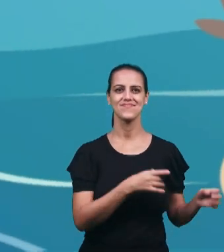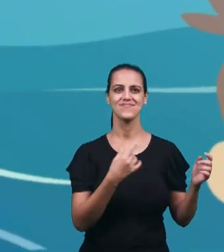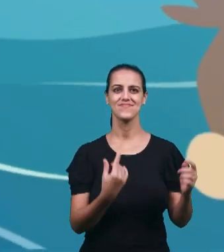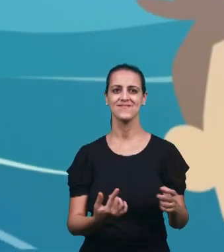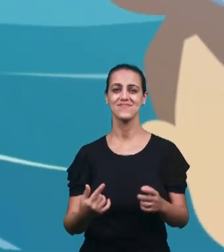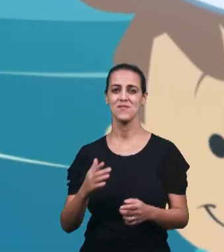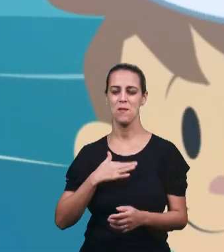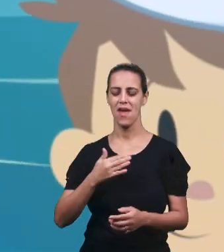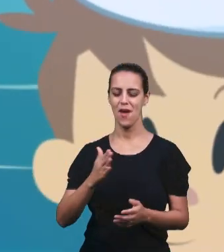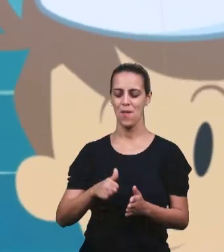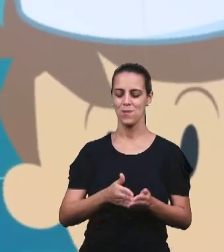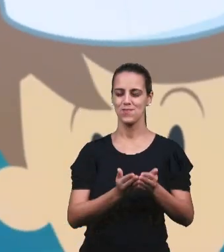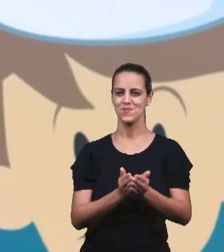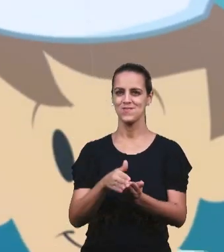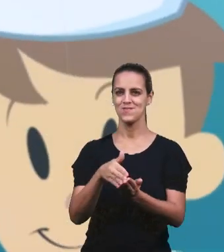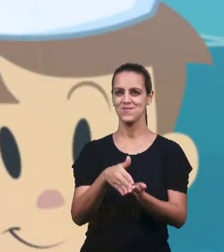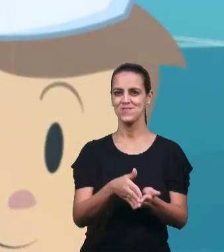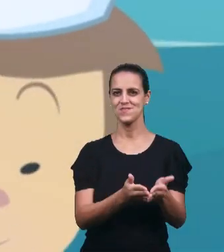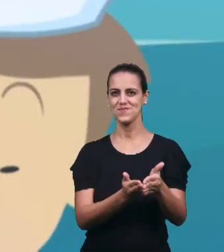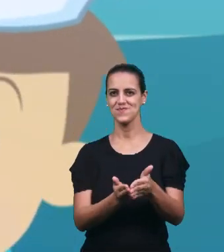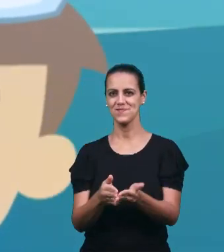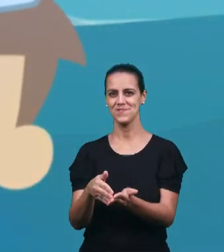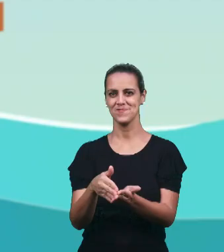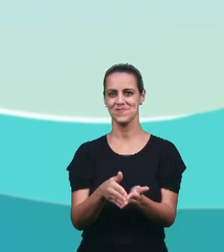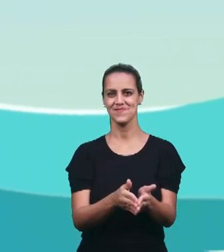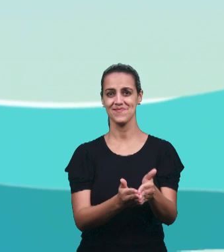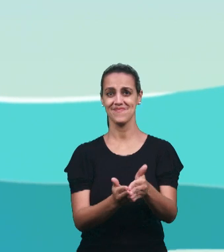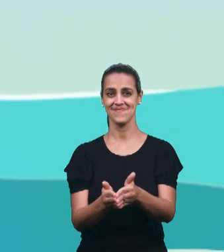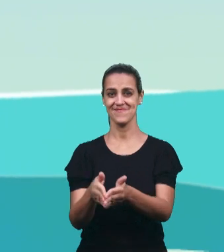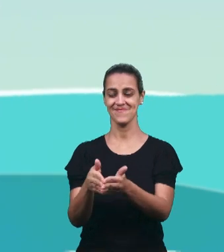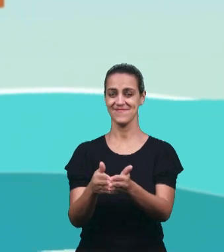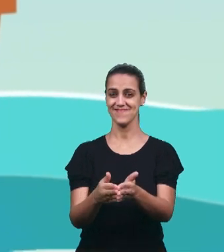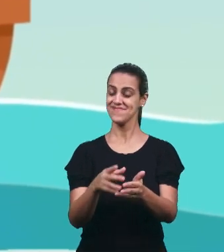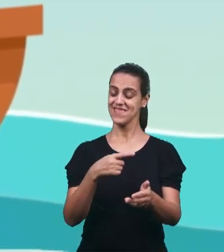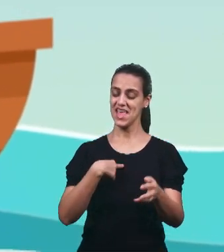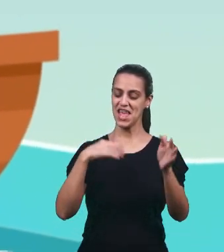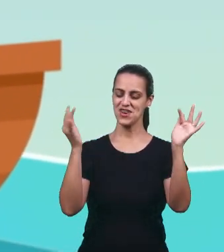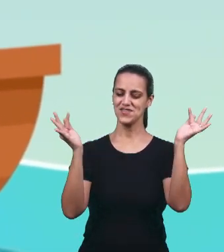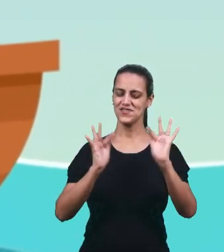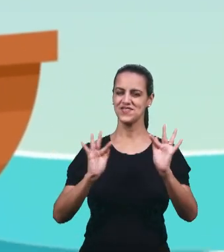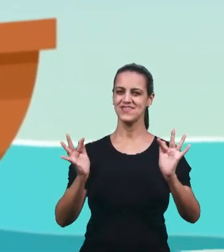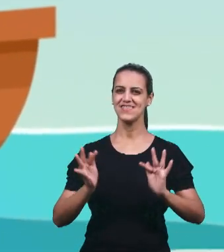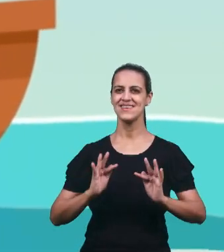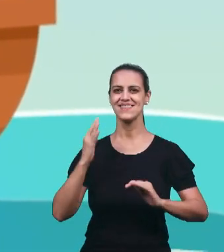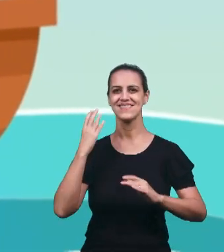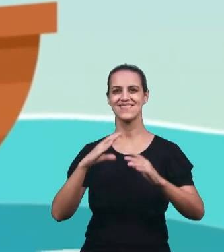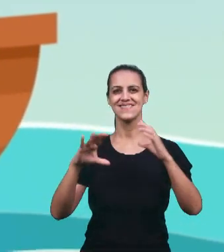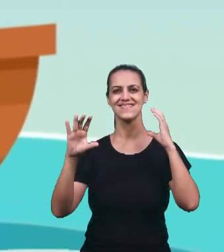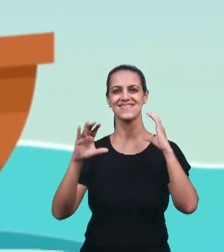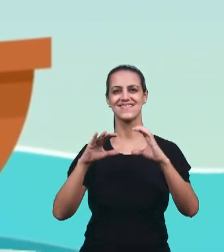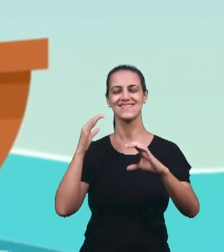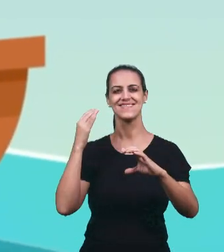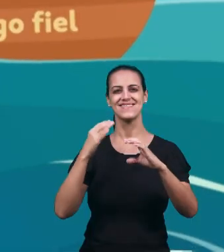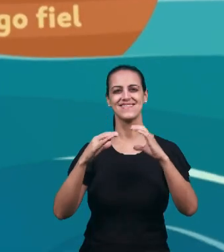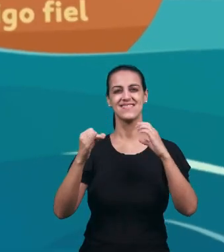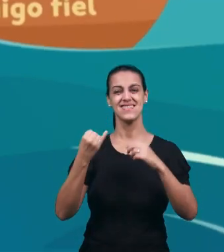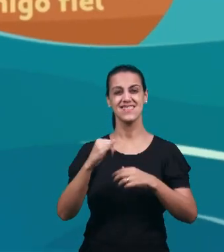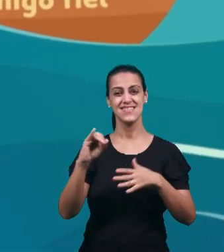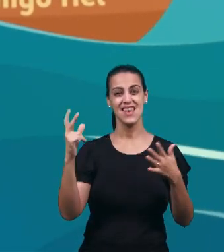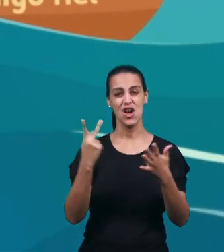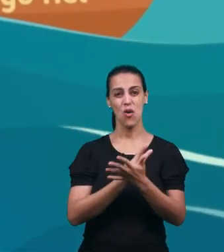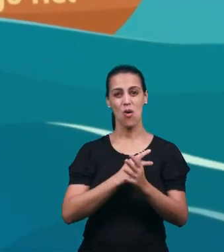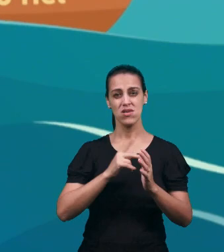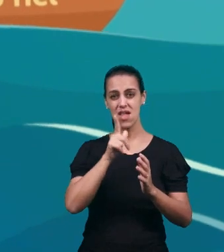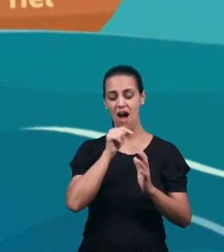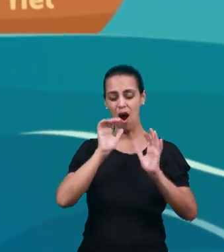Meu barquinho navega no mar, muito feliz e vou sempre a cantar.